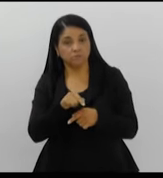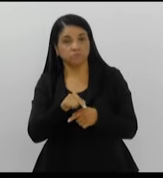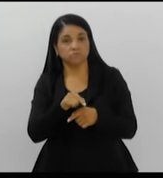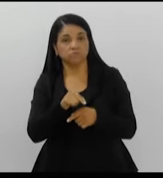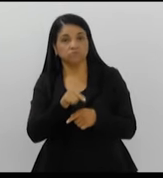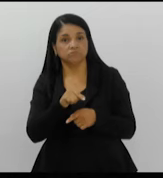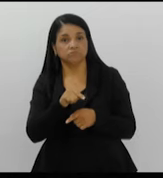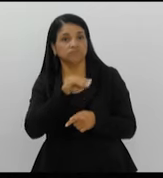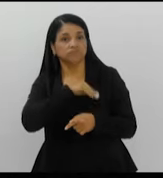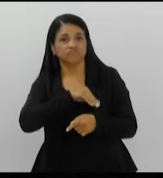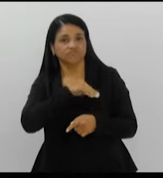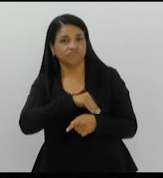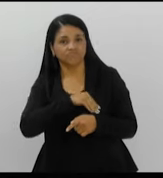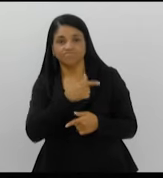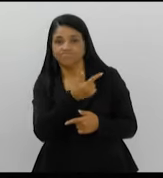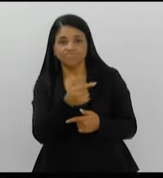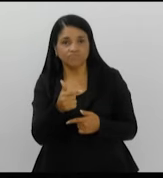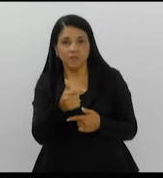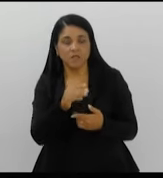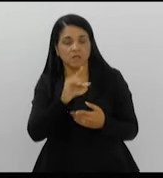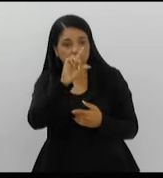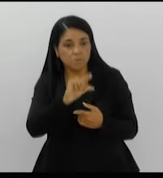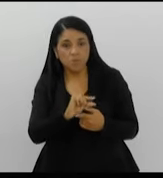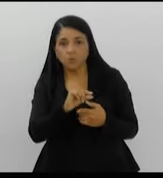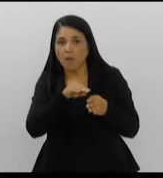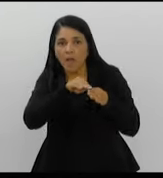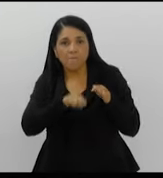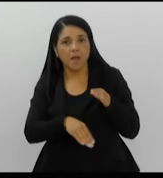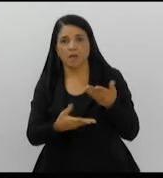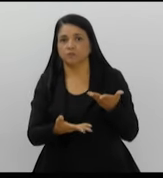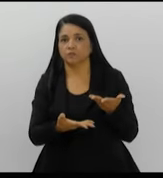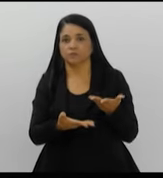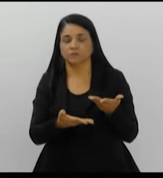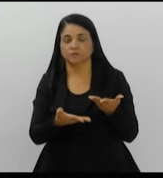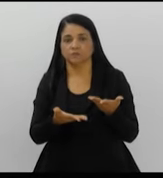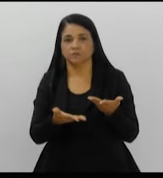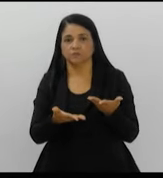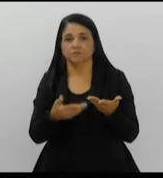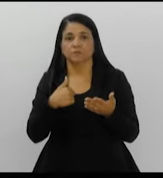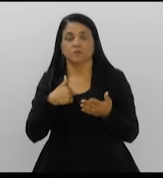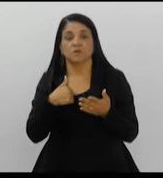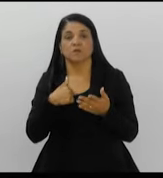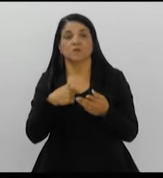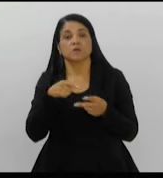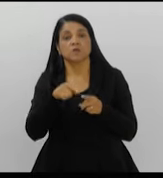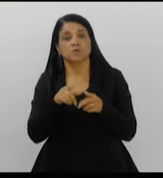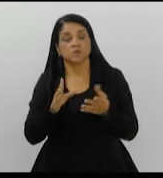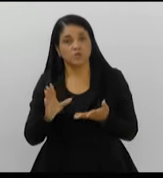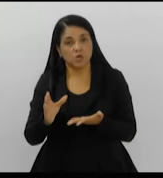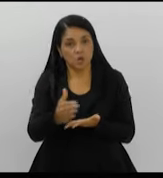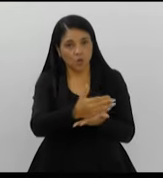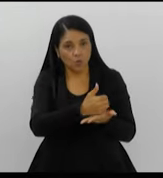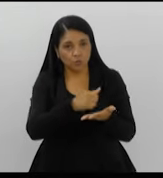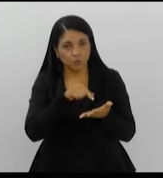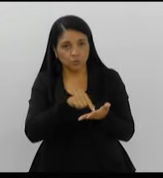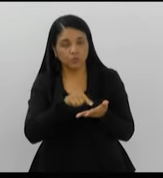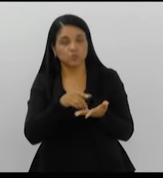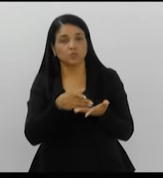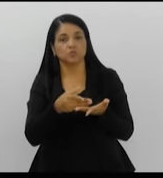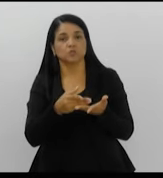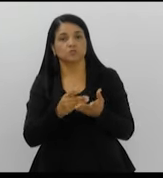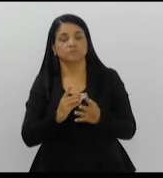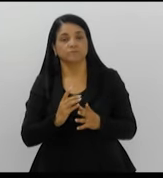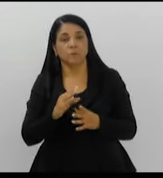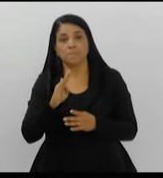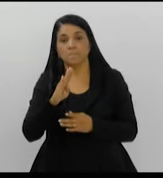do mínimo de dignidade funcional. E, por fim, eu destaco que os recursos bilionários